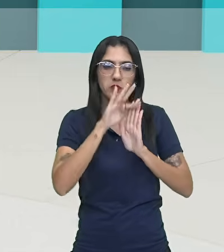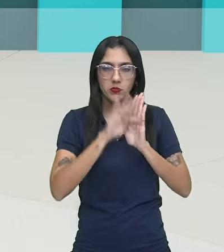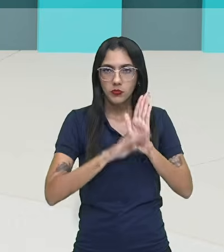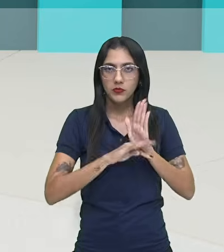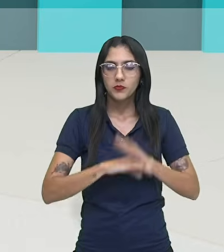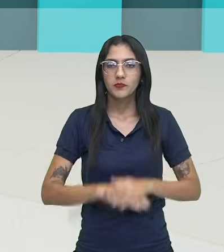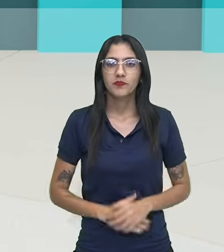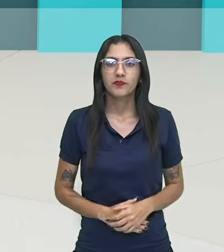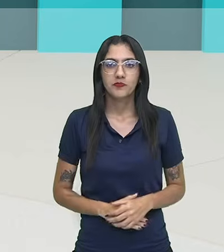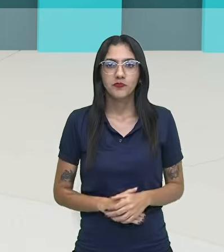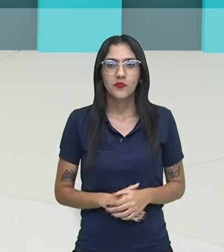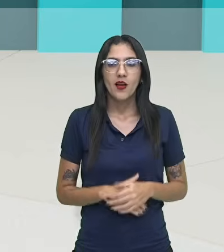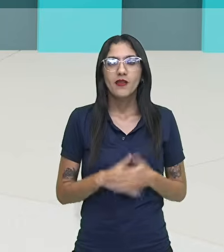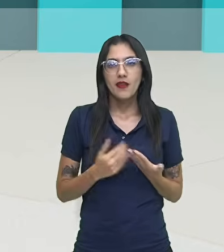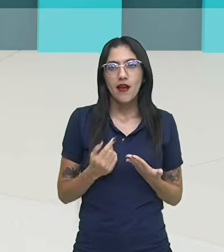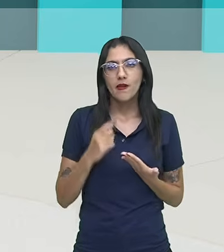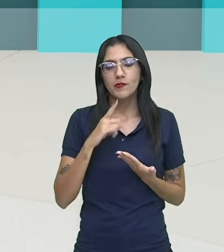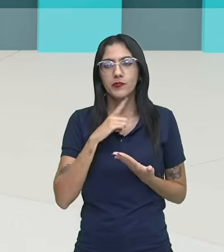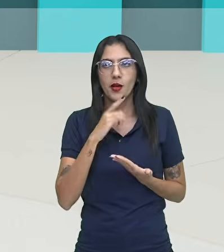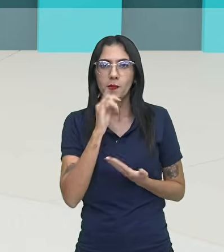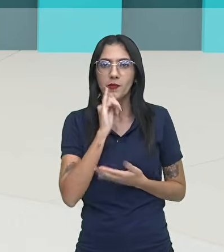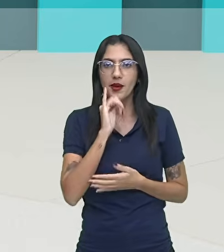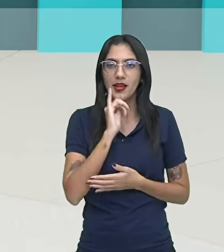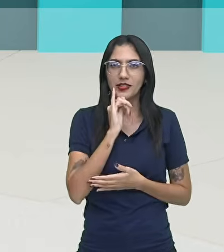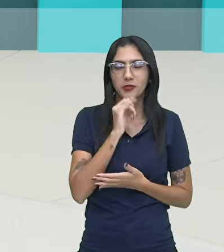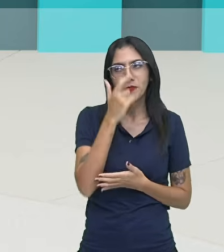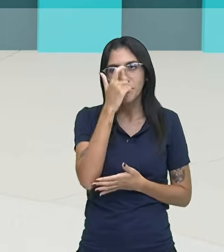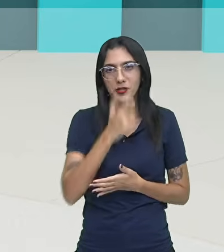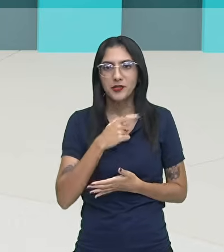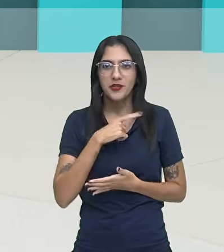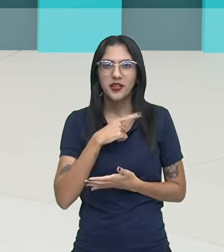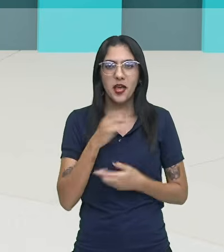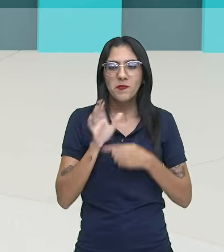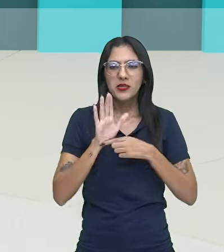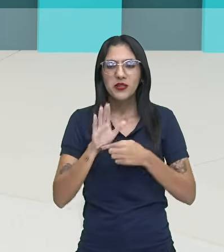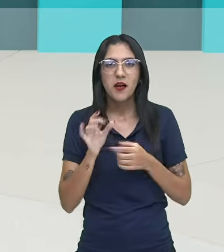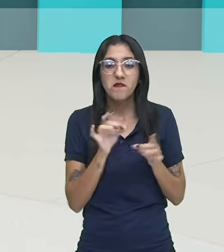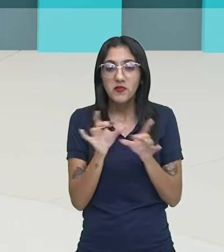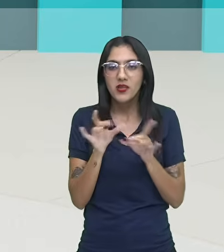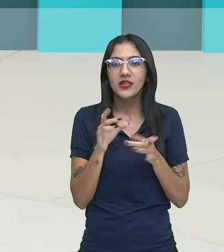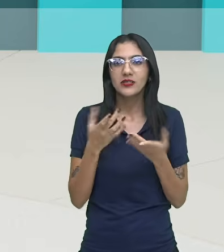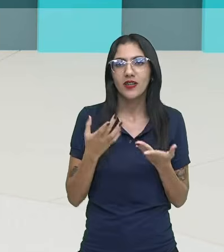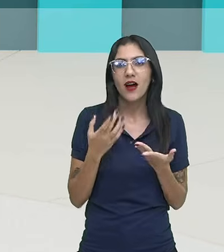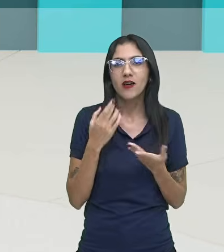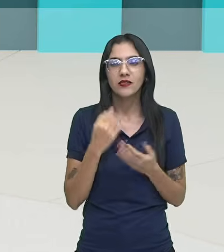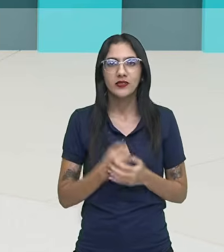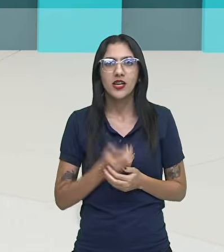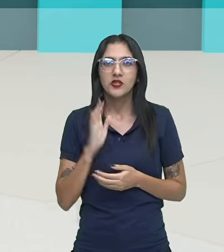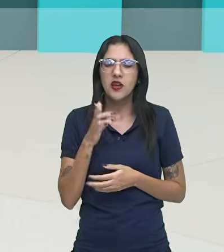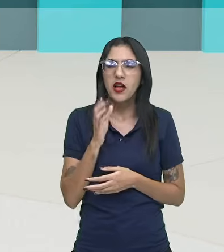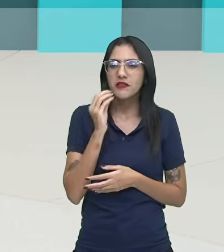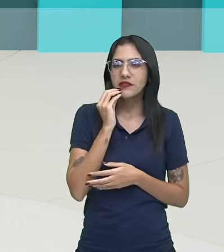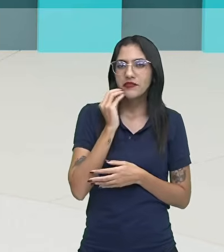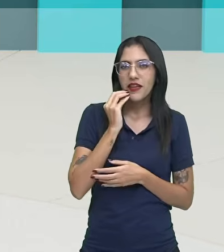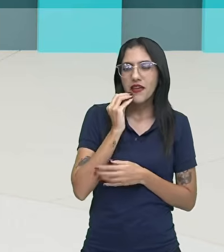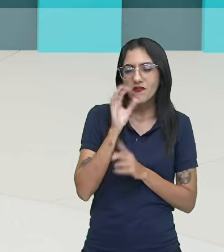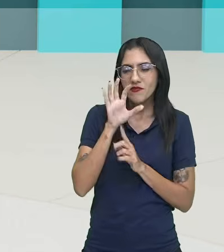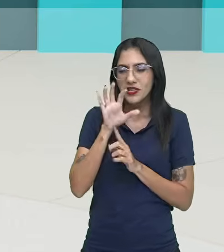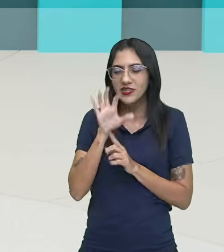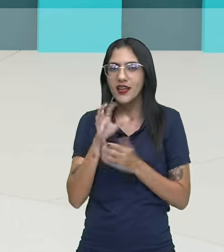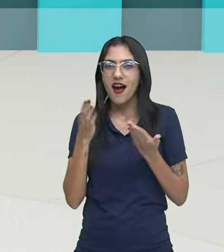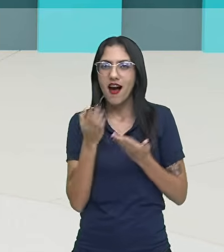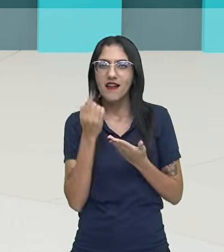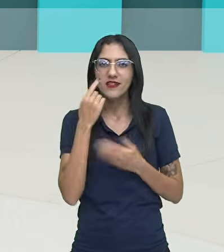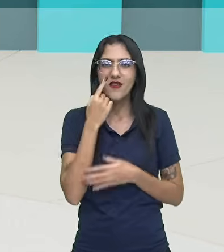E aí entra a questão quando o vlogueiro, no final, quer fazer a venda, ele fala bem assim, ó, já que eu tentei convencer você, agora acessa